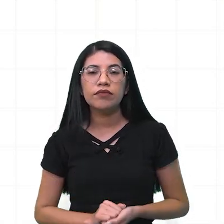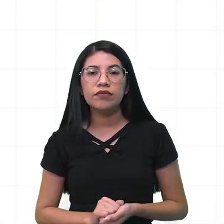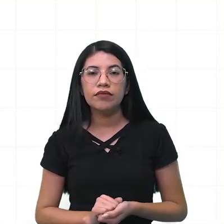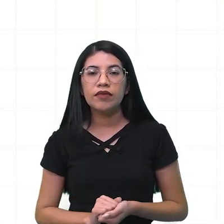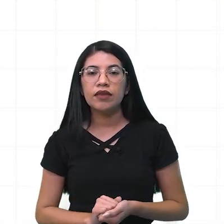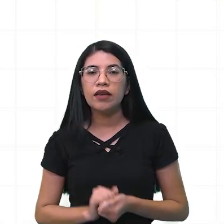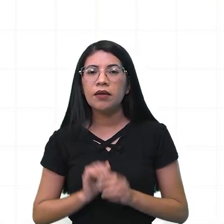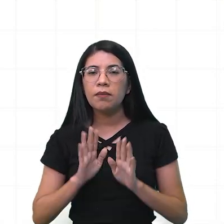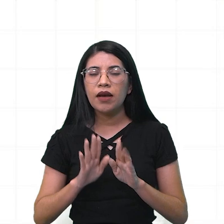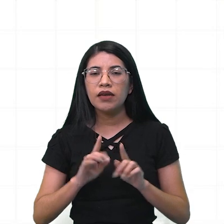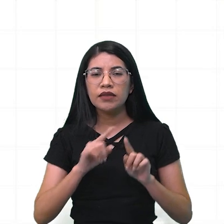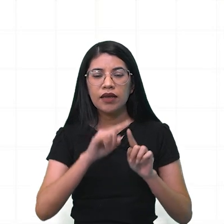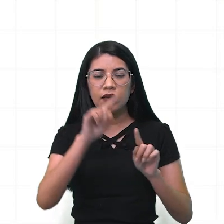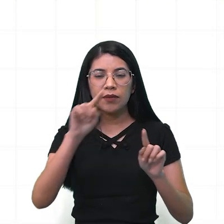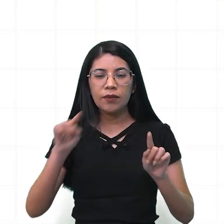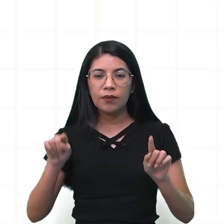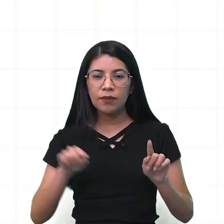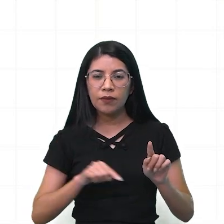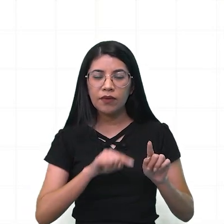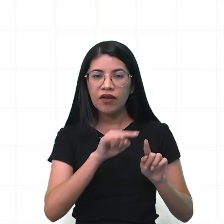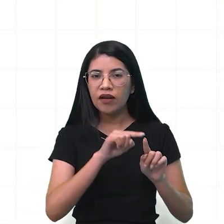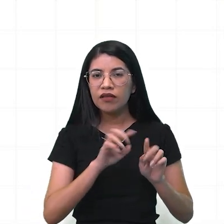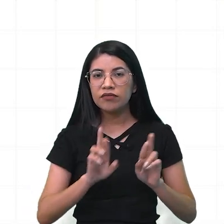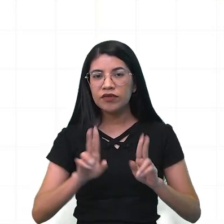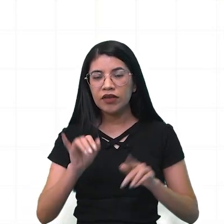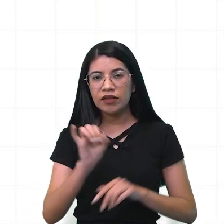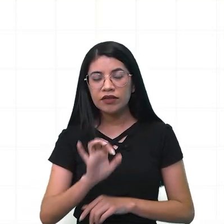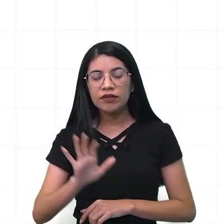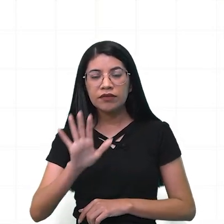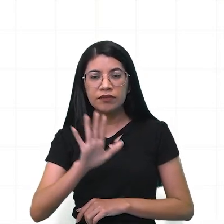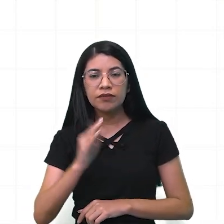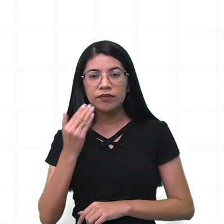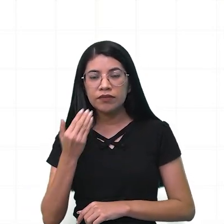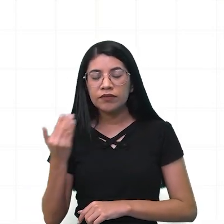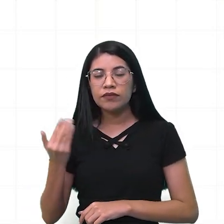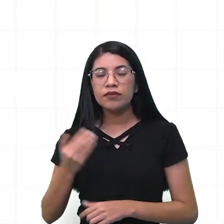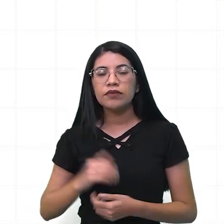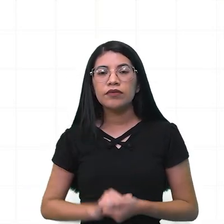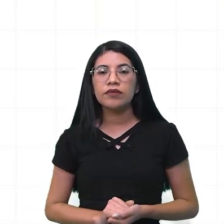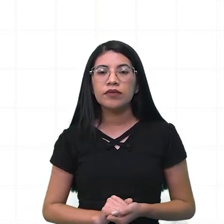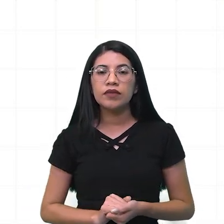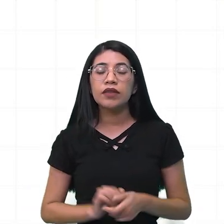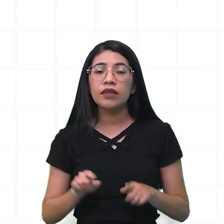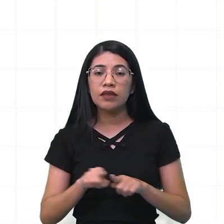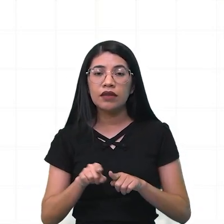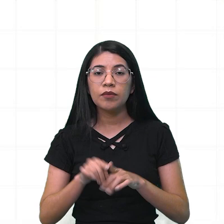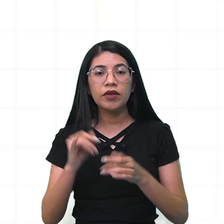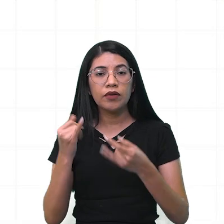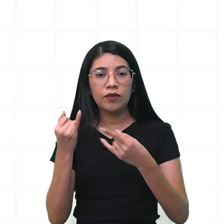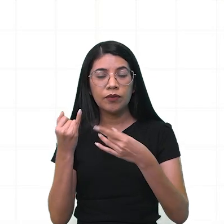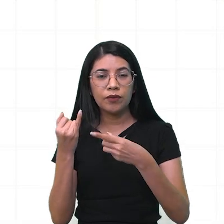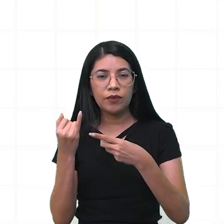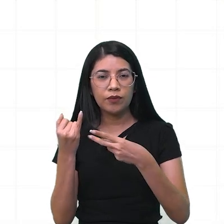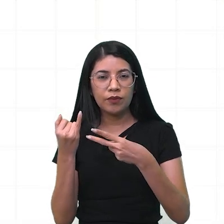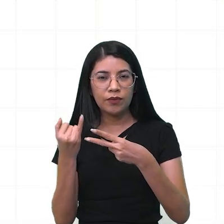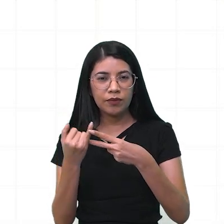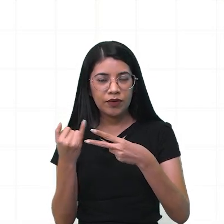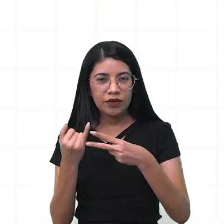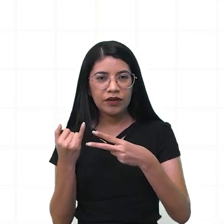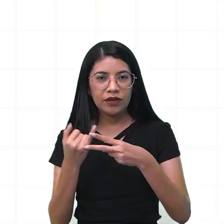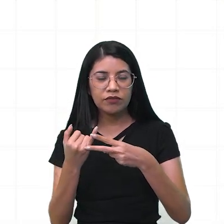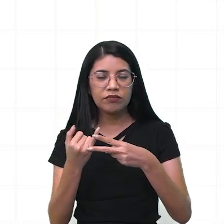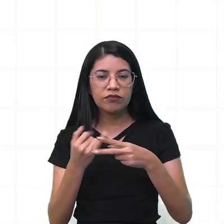que nós temos aí um quadrilátero, tá? Não tem problema. Quadrilátero, ele é um polígono de 4